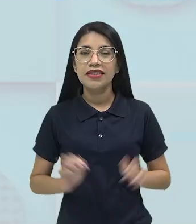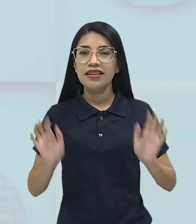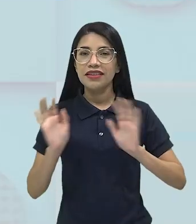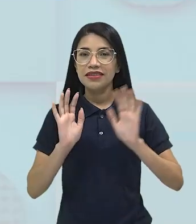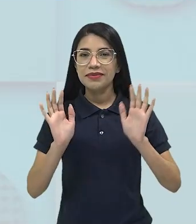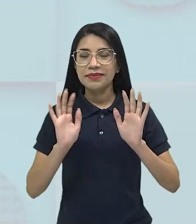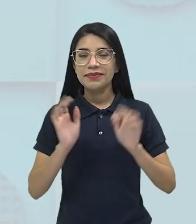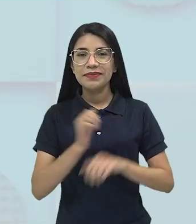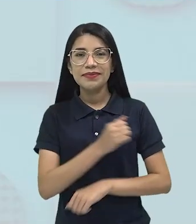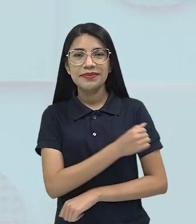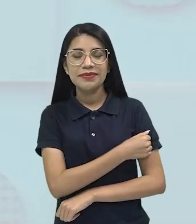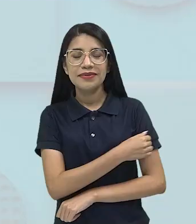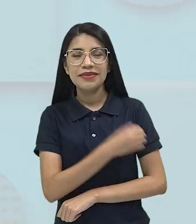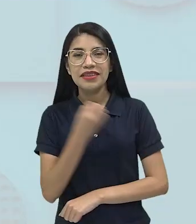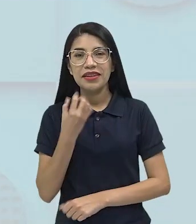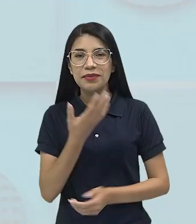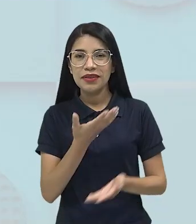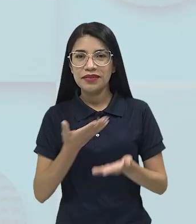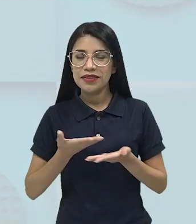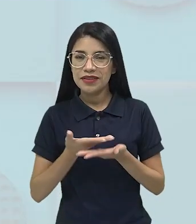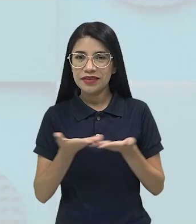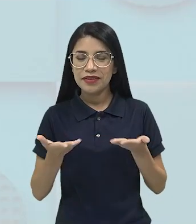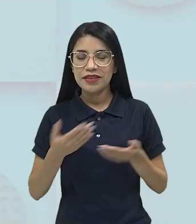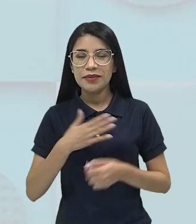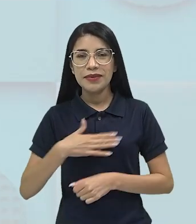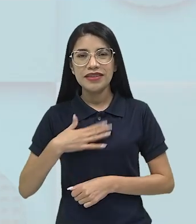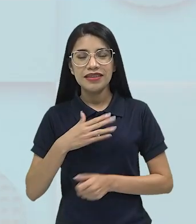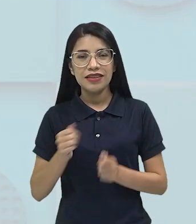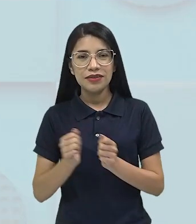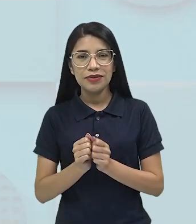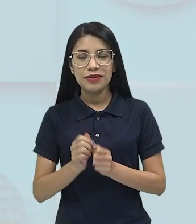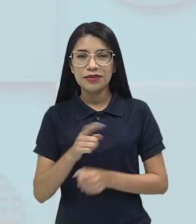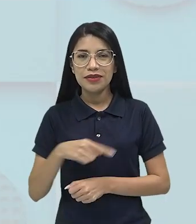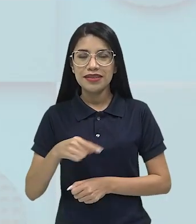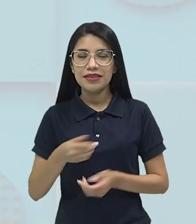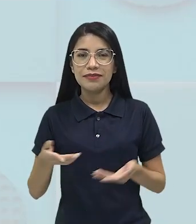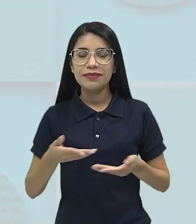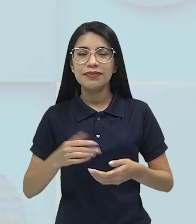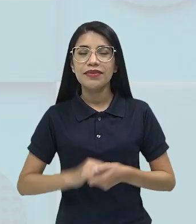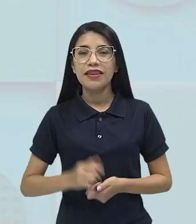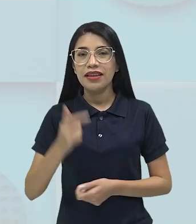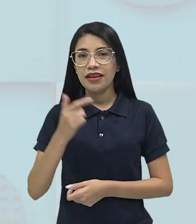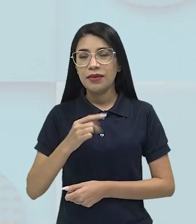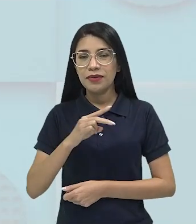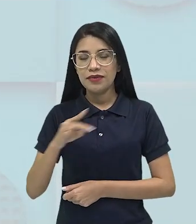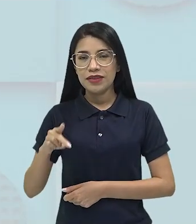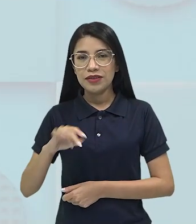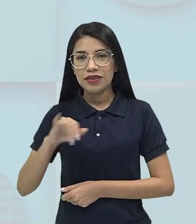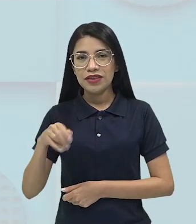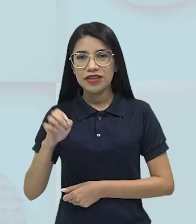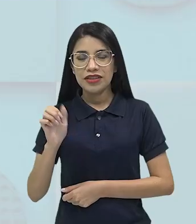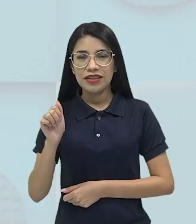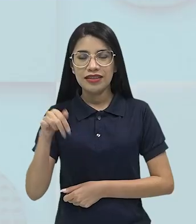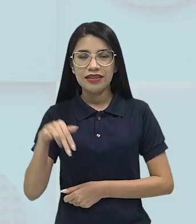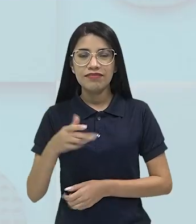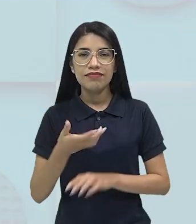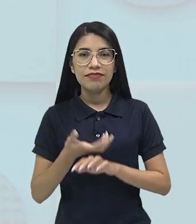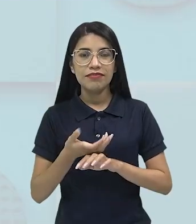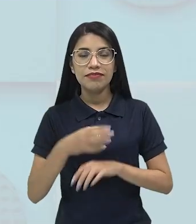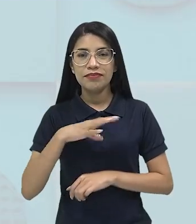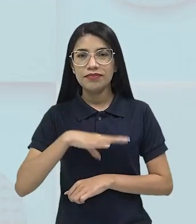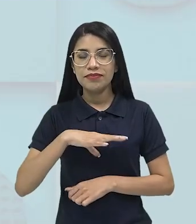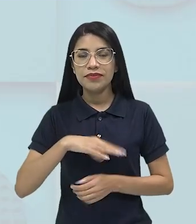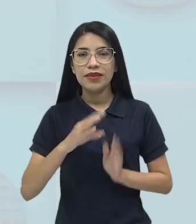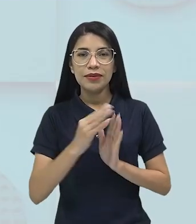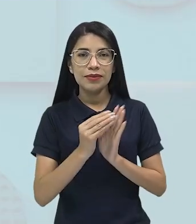Olá, olá! Sejam todos muito bem-vindos, é um prazer ter todos vocês aqui. Eu sou o professor Jean Torres, do componente de língua portuguesa. Nós